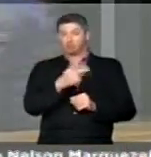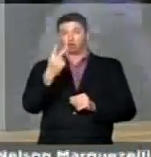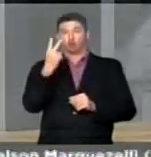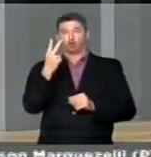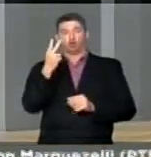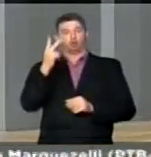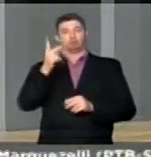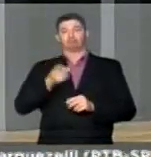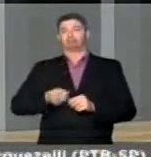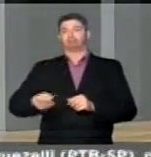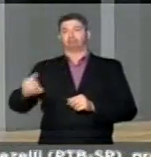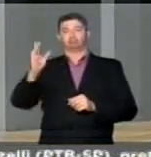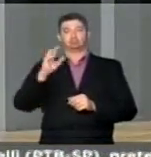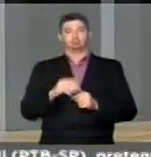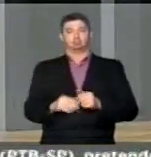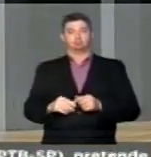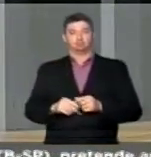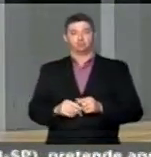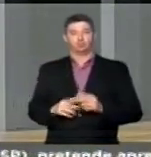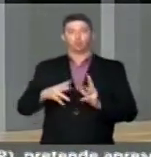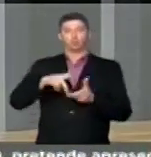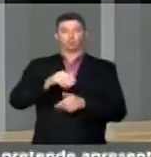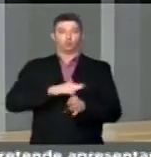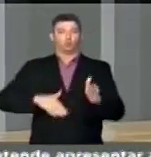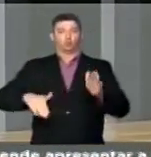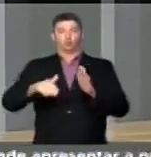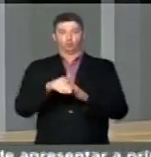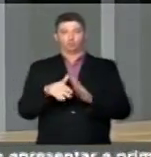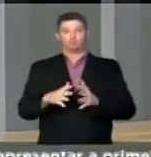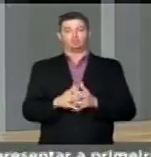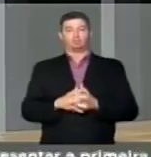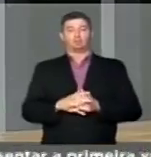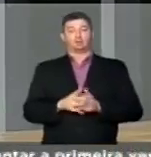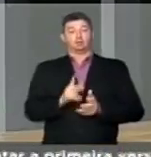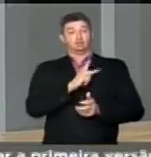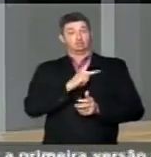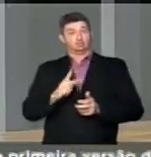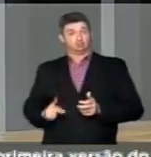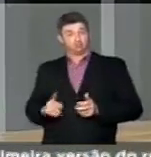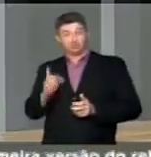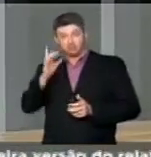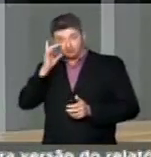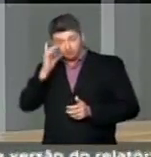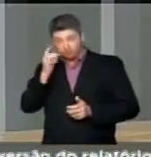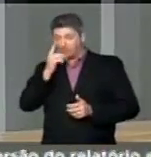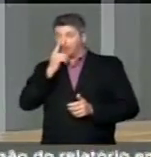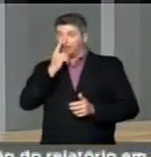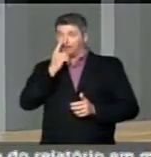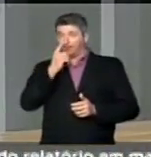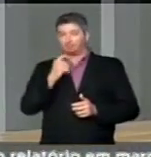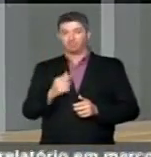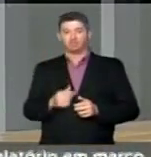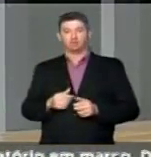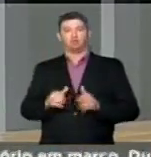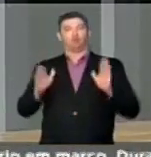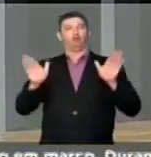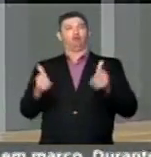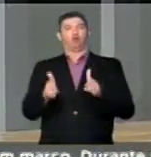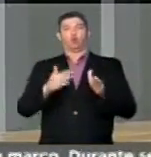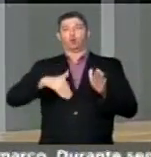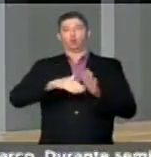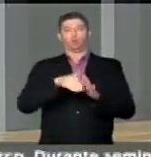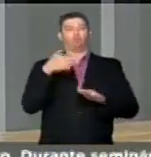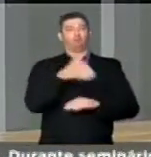graus Celsius sobre todo o planeta. A presidente Dilma, em todos os fóruns que